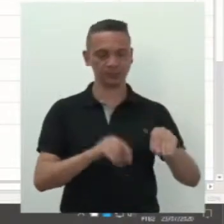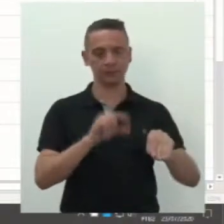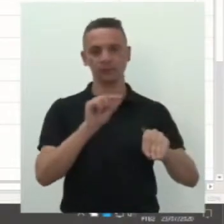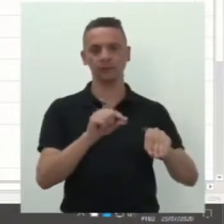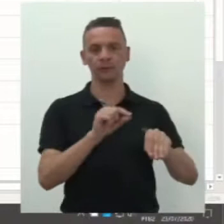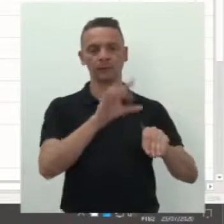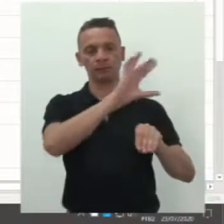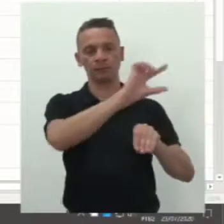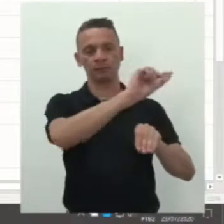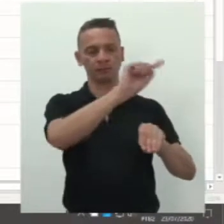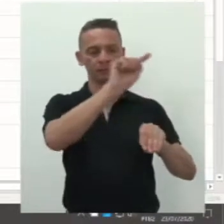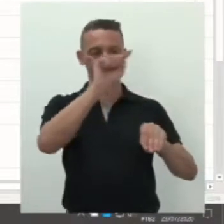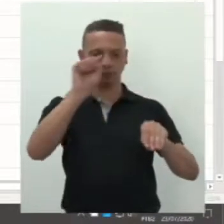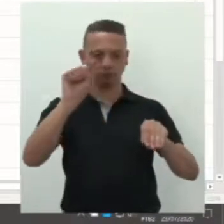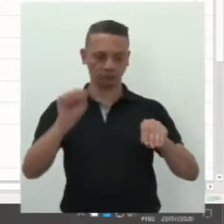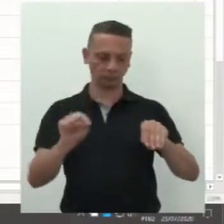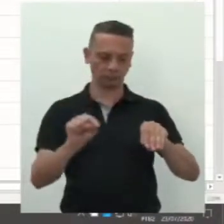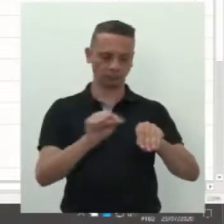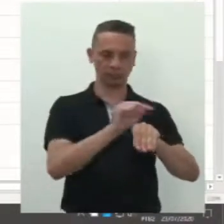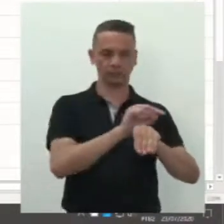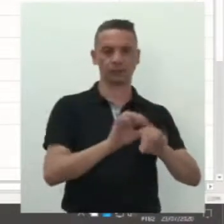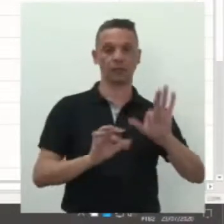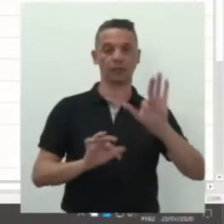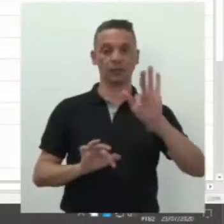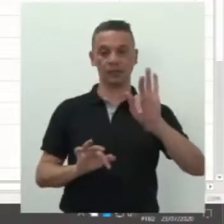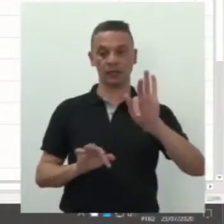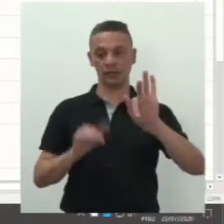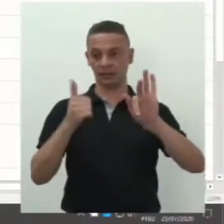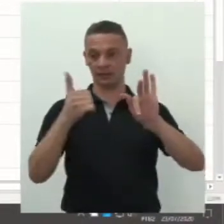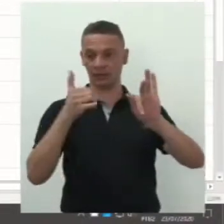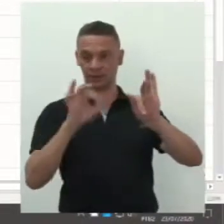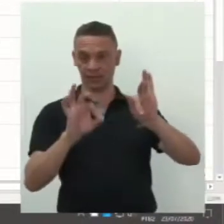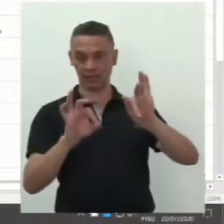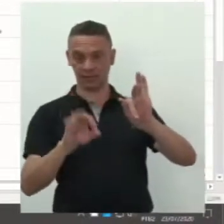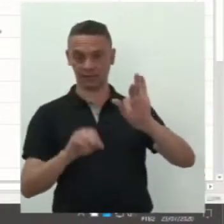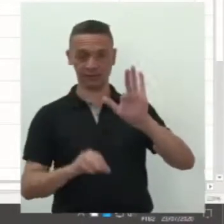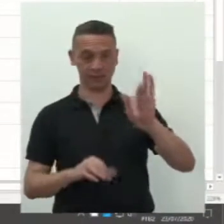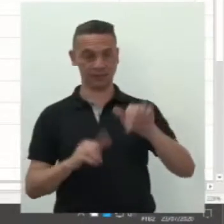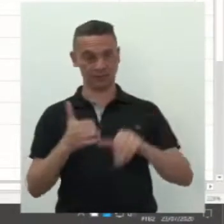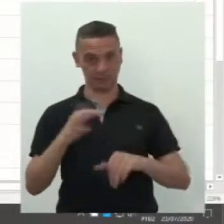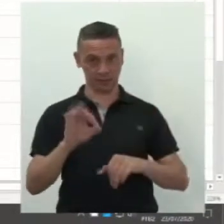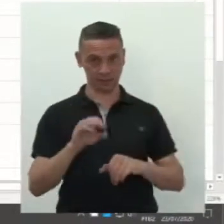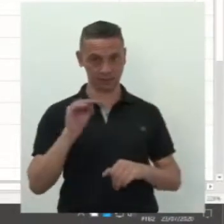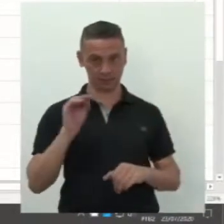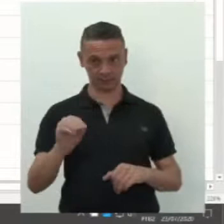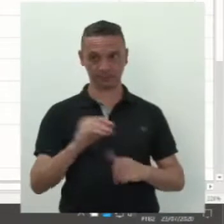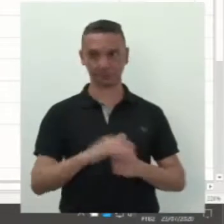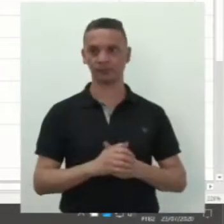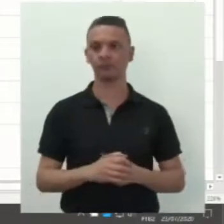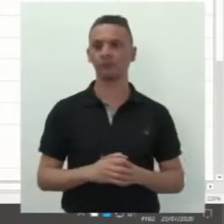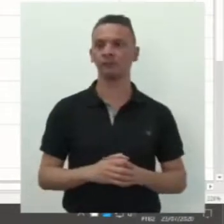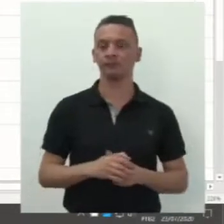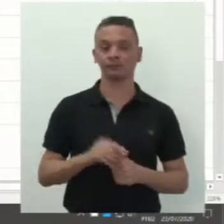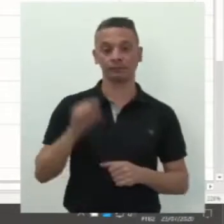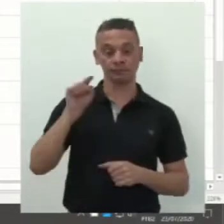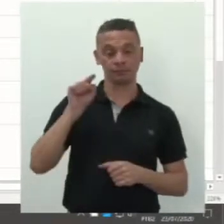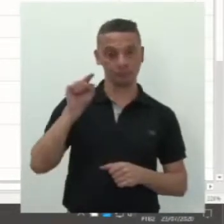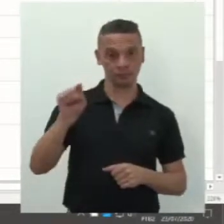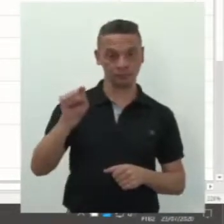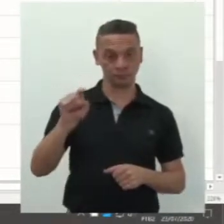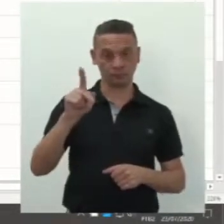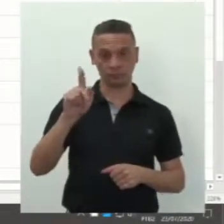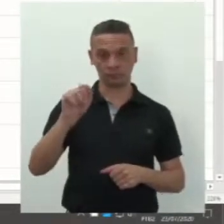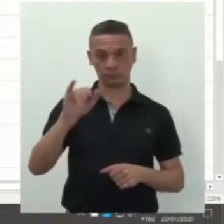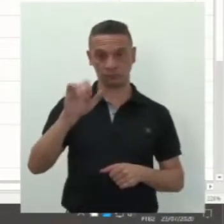deixar, ó, a F10. Célula F10, selecionei ela. Se eu vier aqui, ó, em congelar